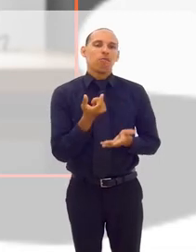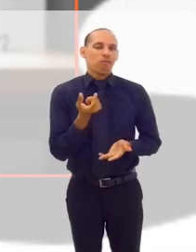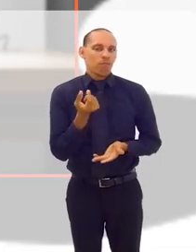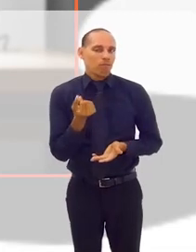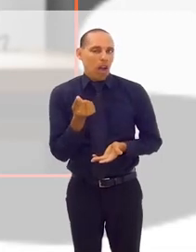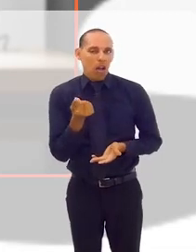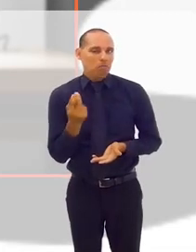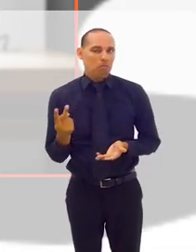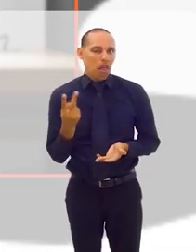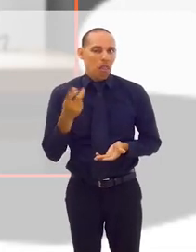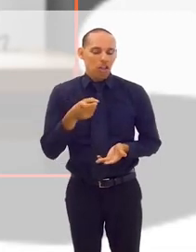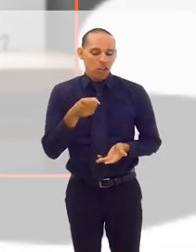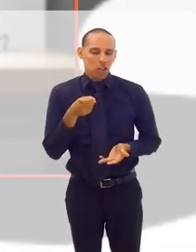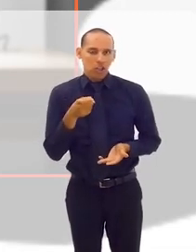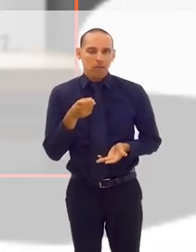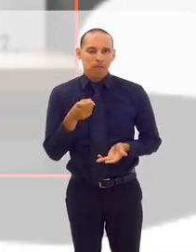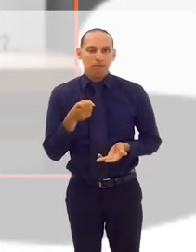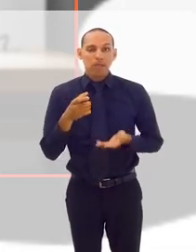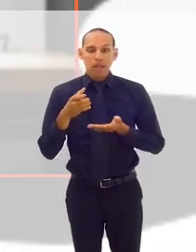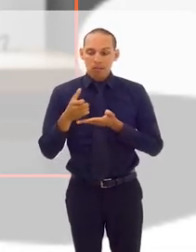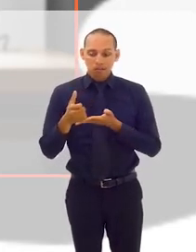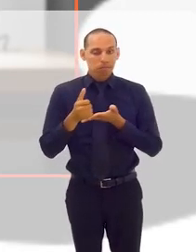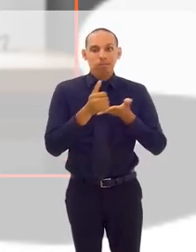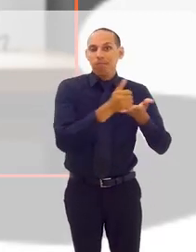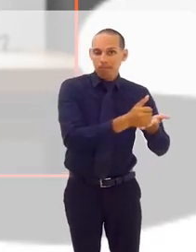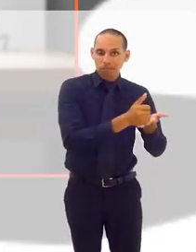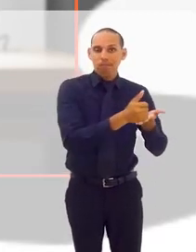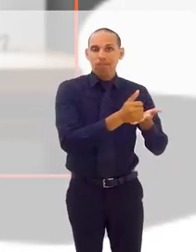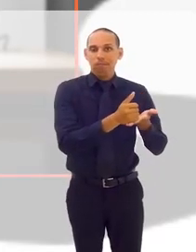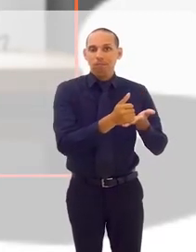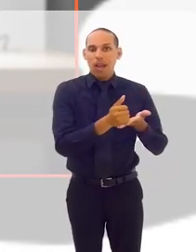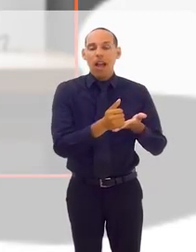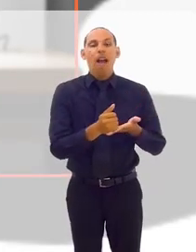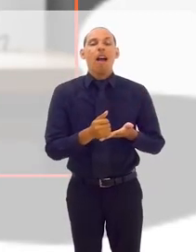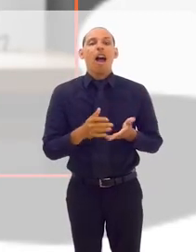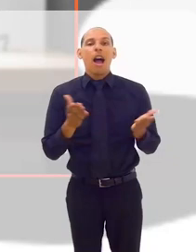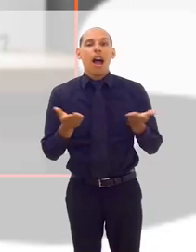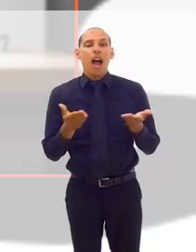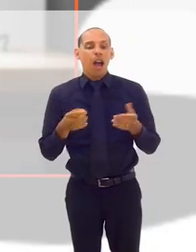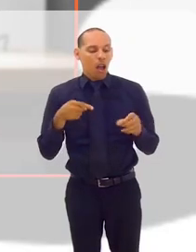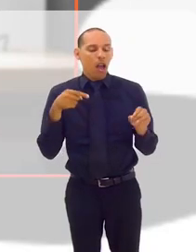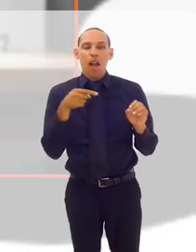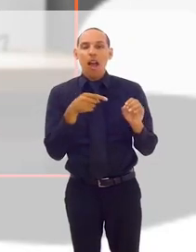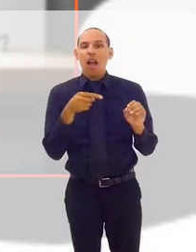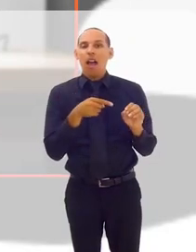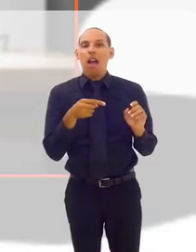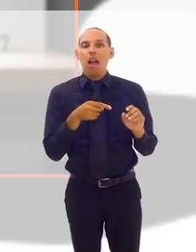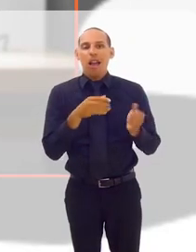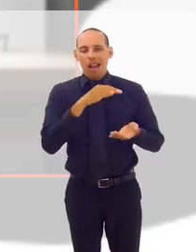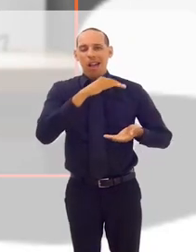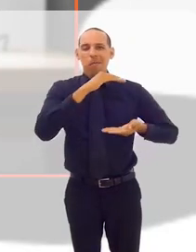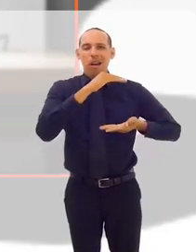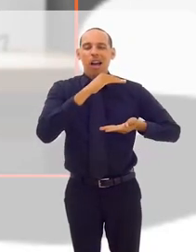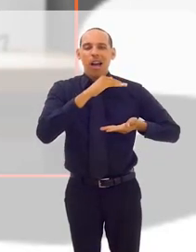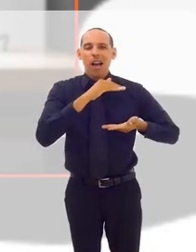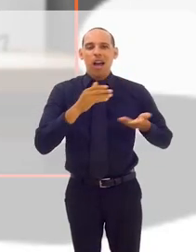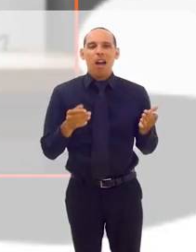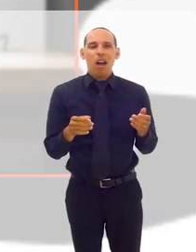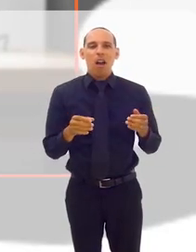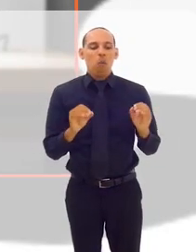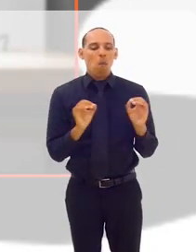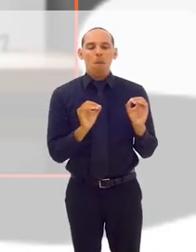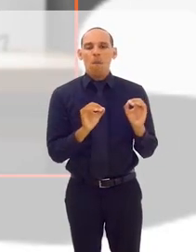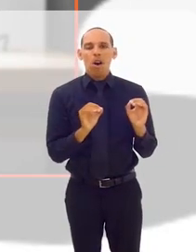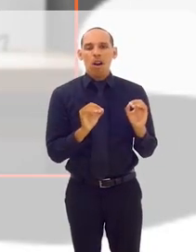o produto todo, leva, é só a embalagem vazia agora, para você em algum centro de recolhimento